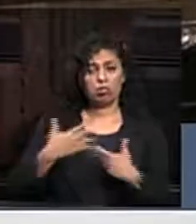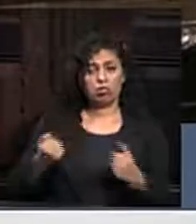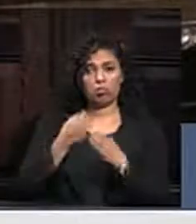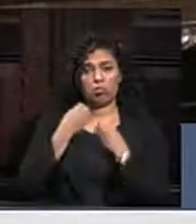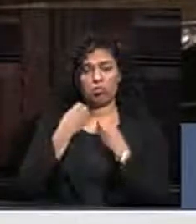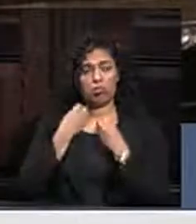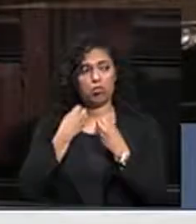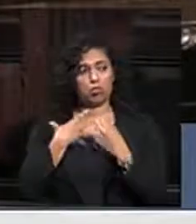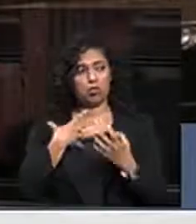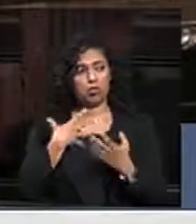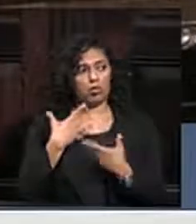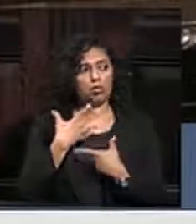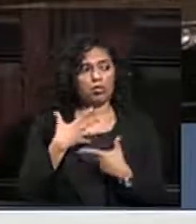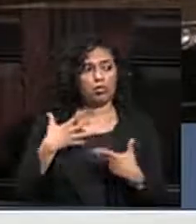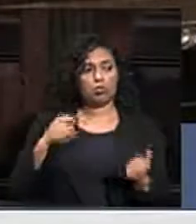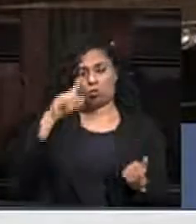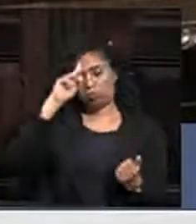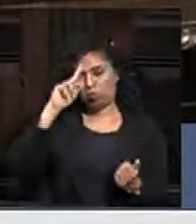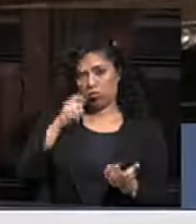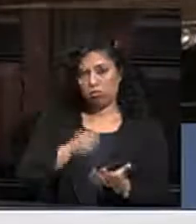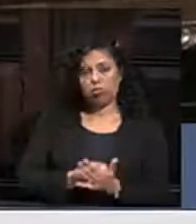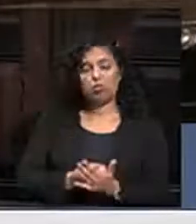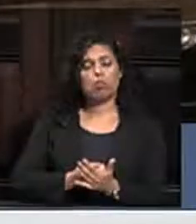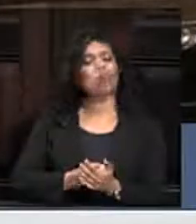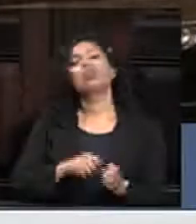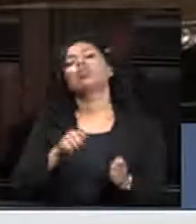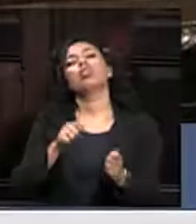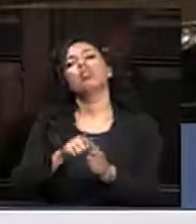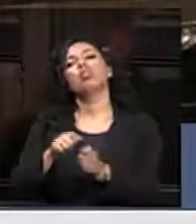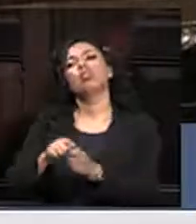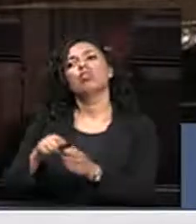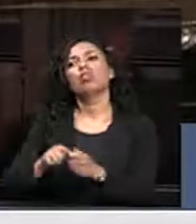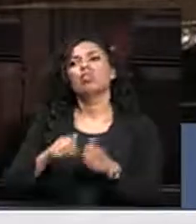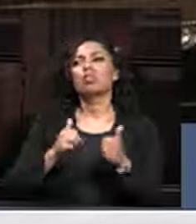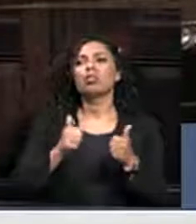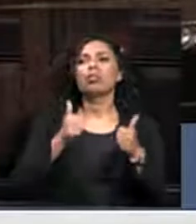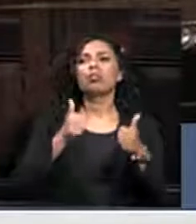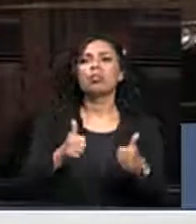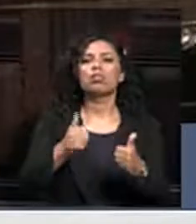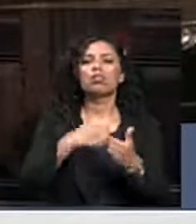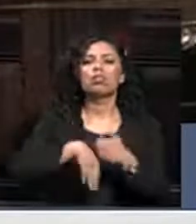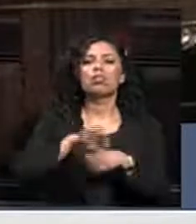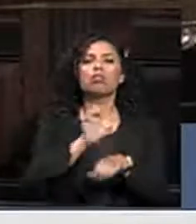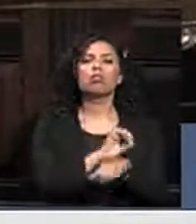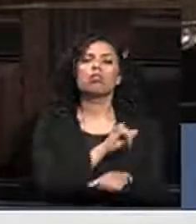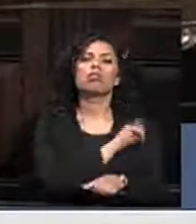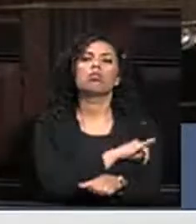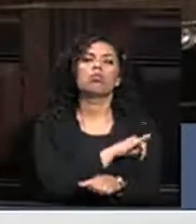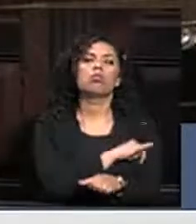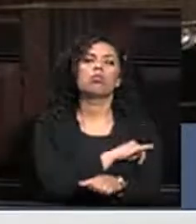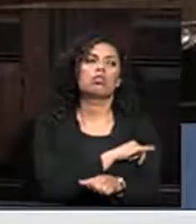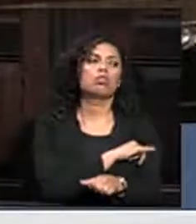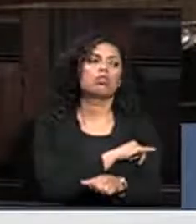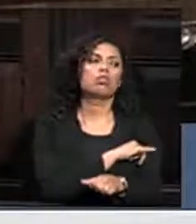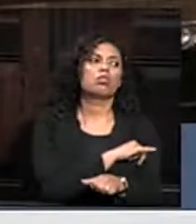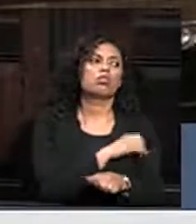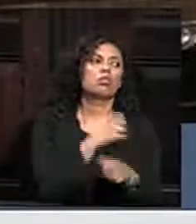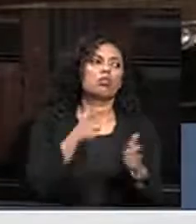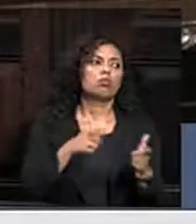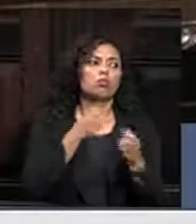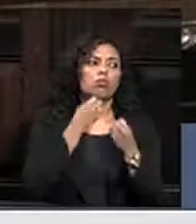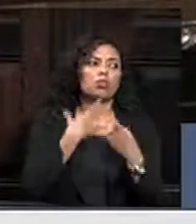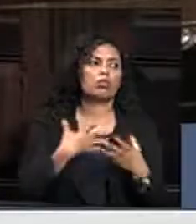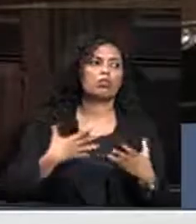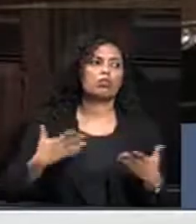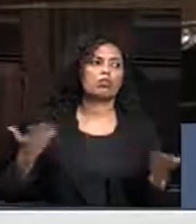e que as boas decisões que fazem bem ao povo do Estado do Rio de Janeiro sejam, então, acolhidas. E, para